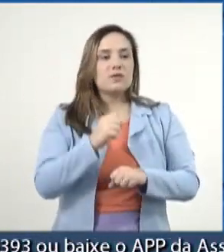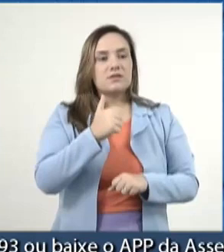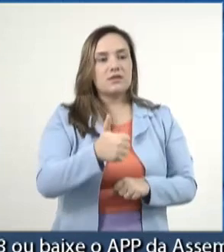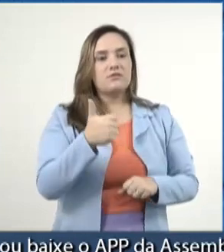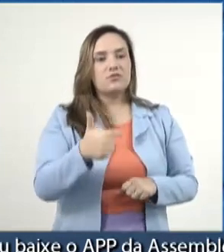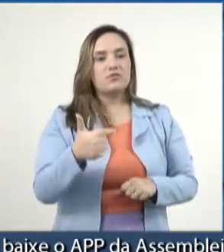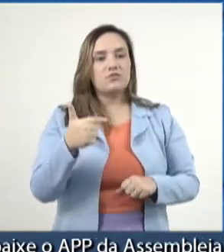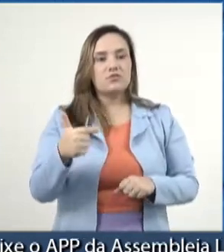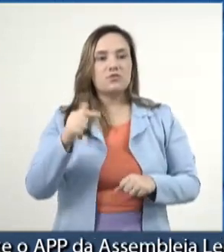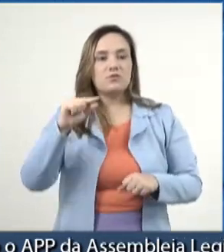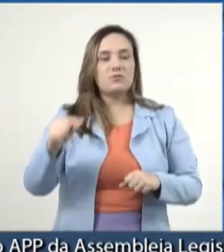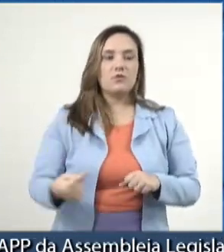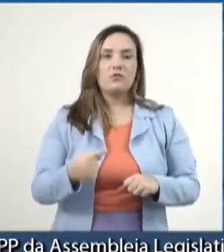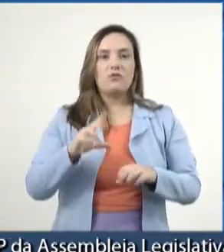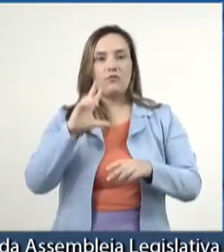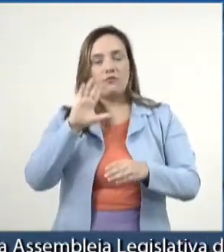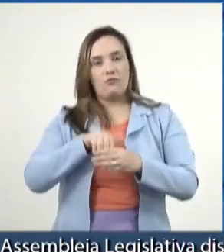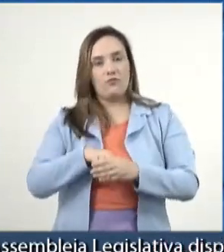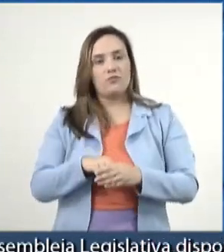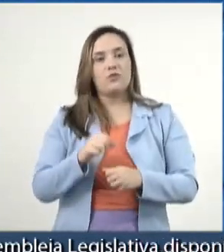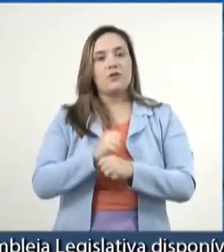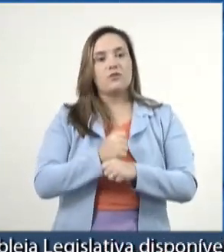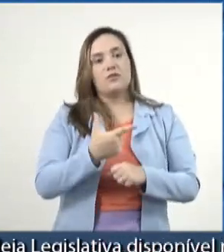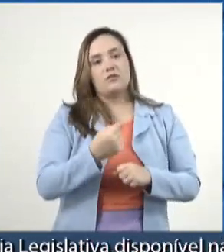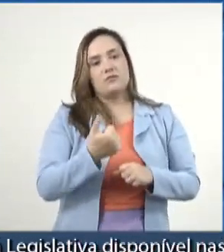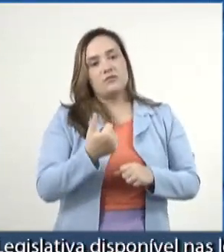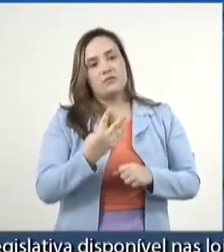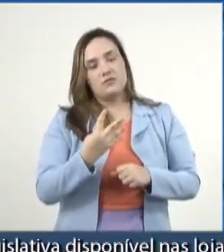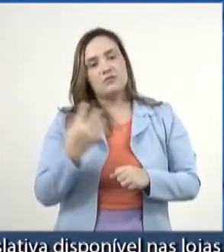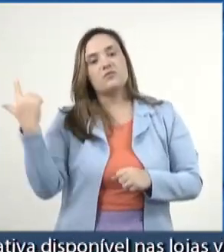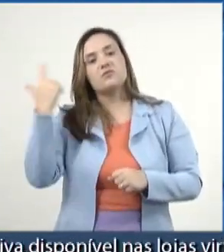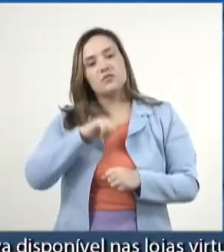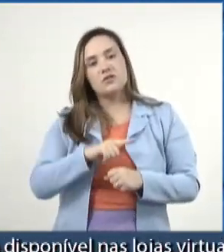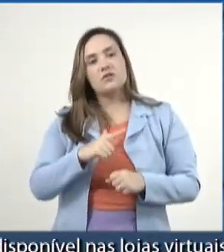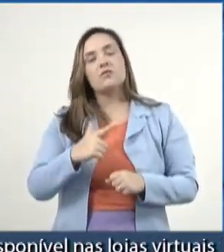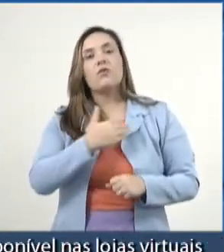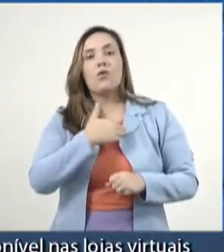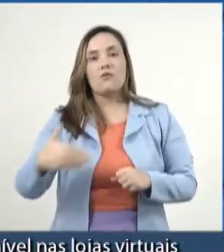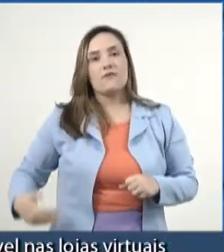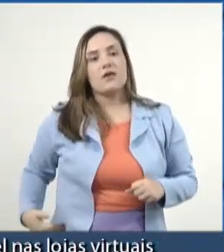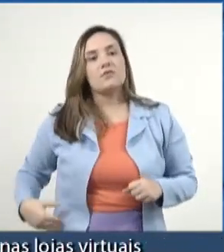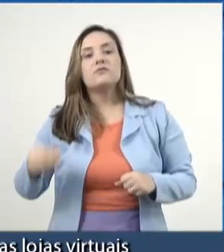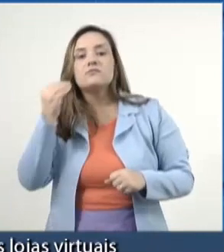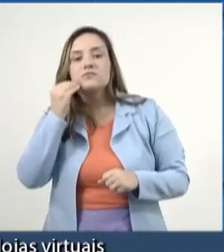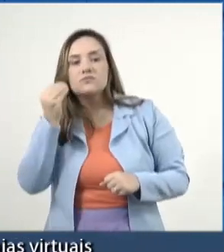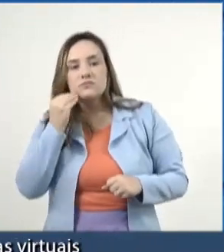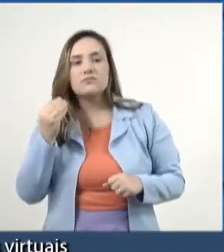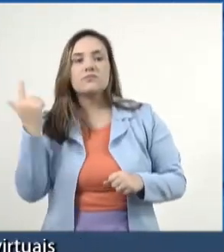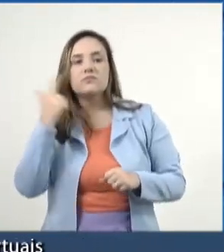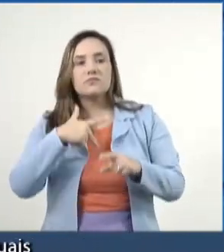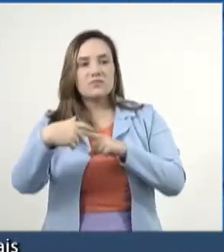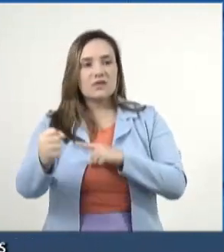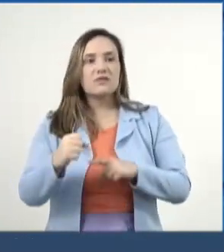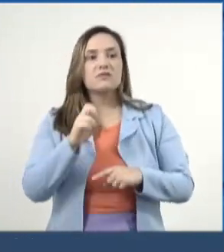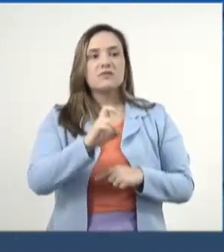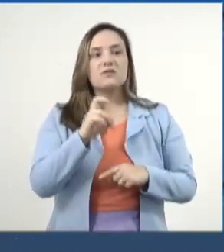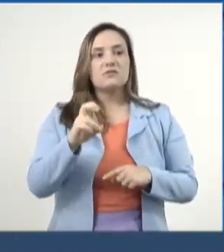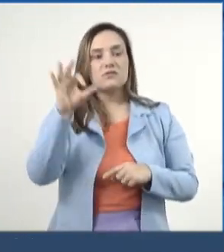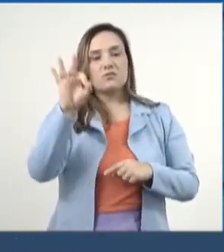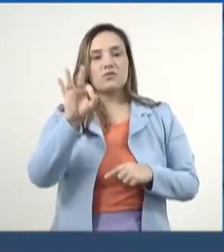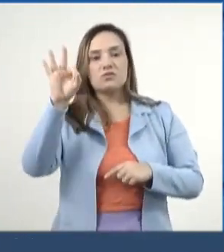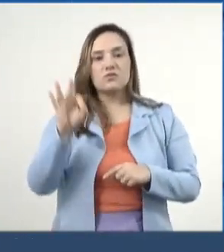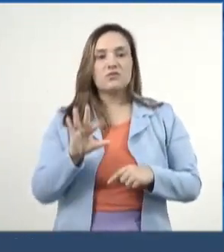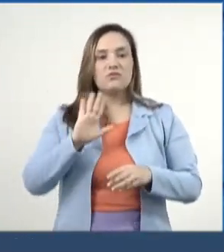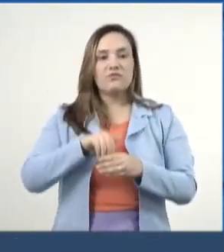votos. Nas eleições de 2014, o homenageado concorreu ao cargo de governador do Estado, elegendo-se com mais de 55% dos